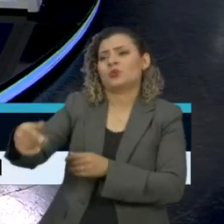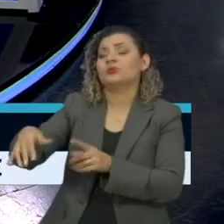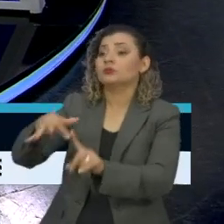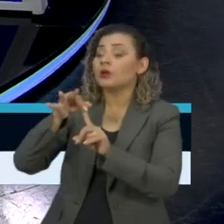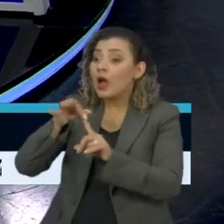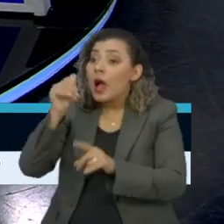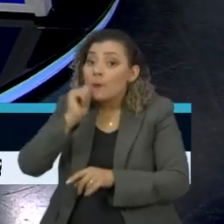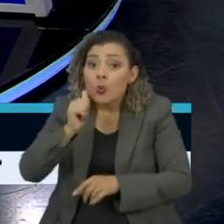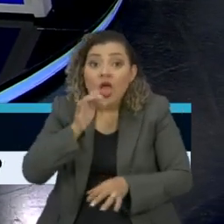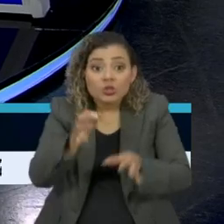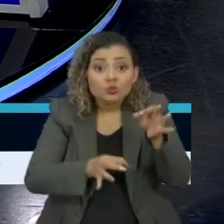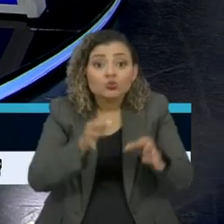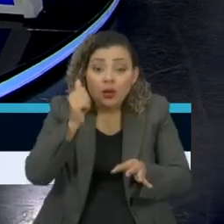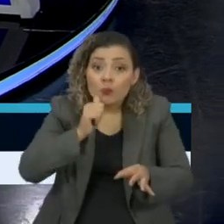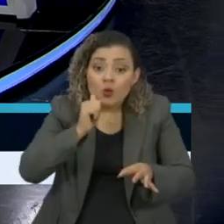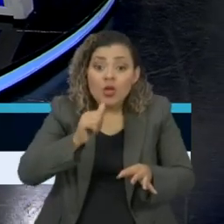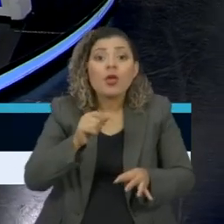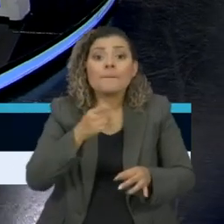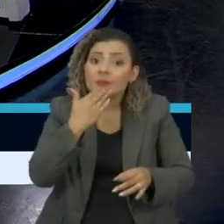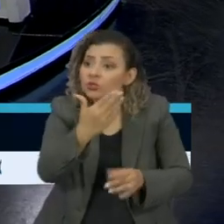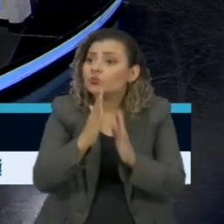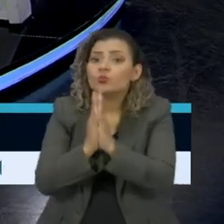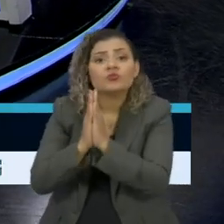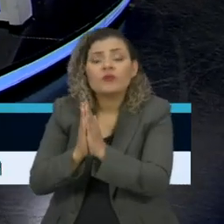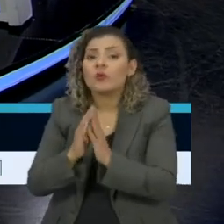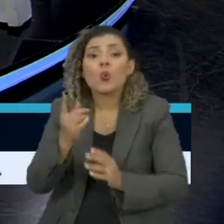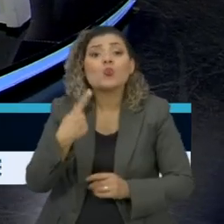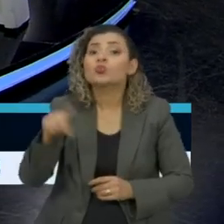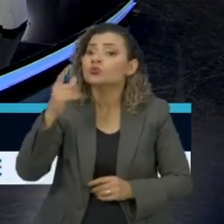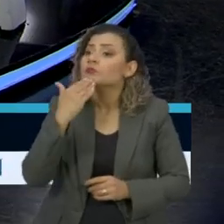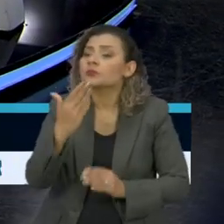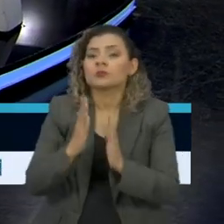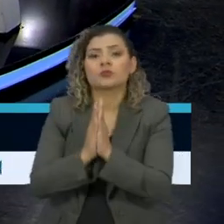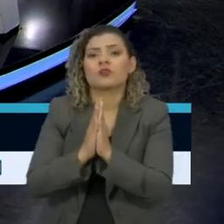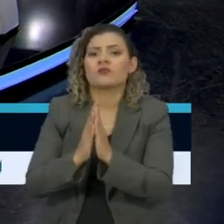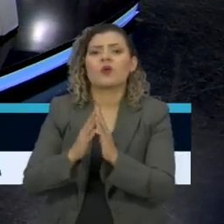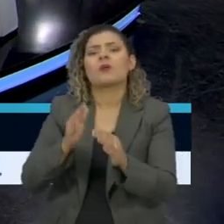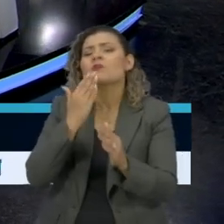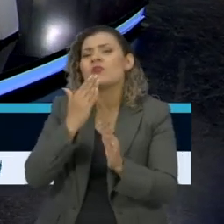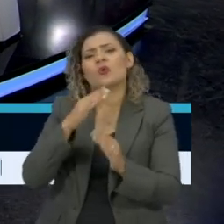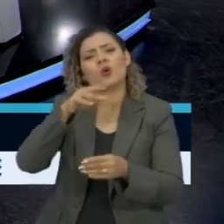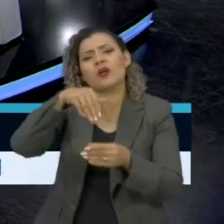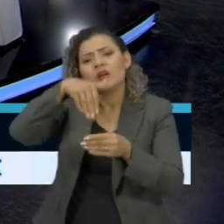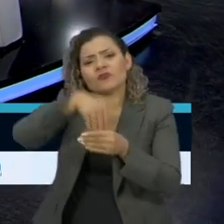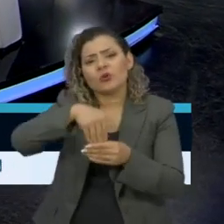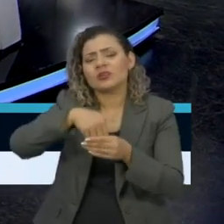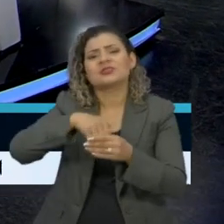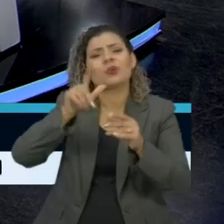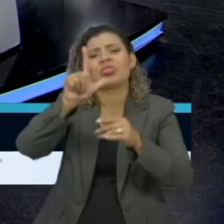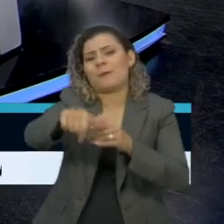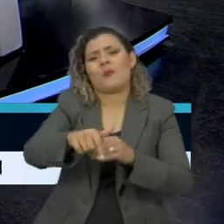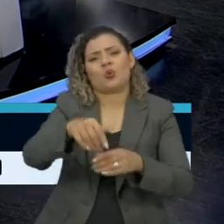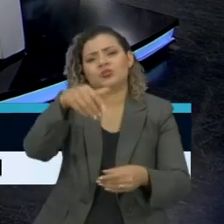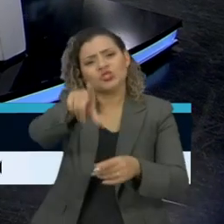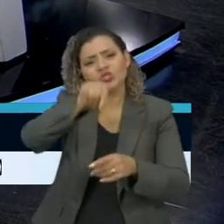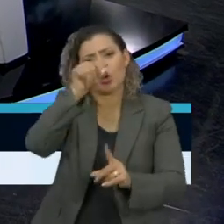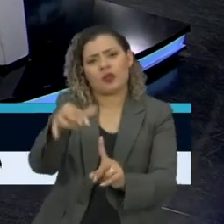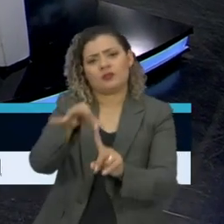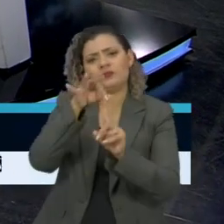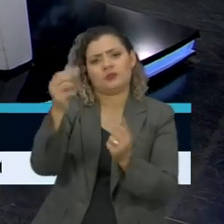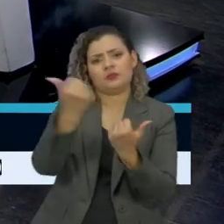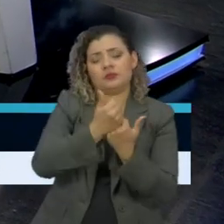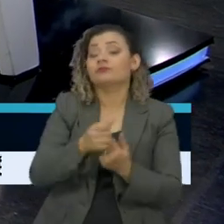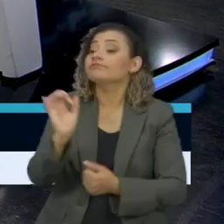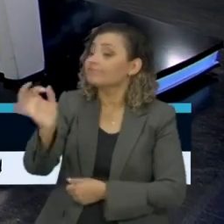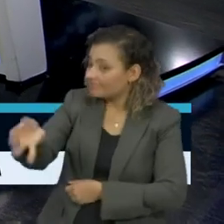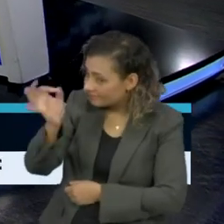que faleceu, a neta hoje falou isso. O último pedido dela fosse que essa escolha fosse feita depois das eleições. Exatamente, a Ginsburg